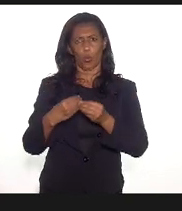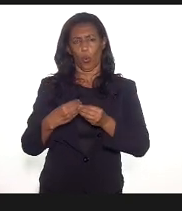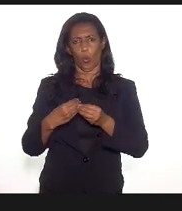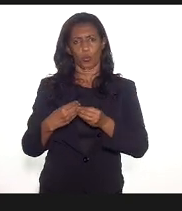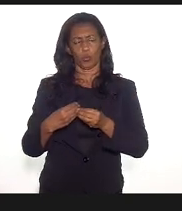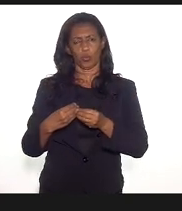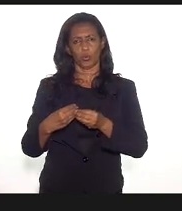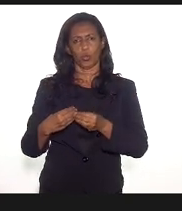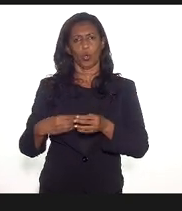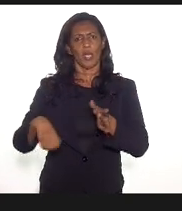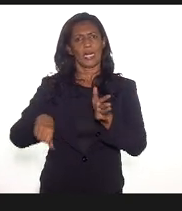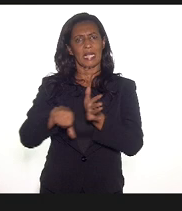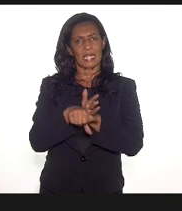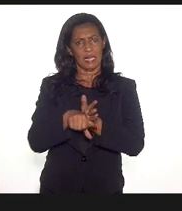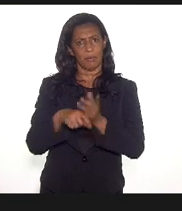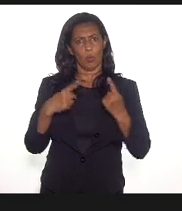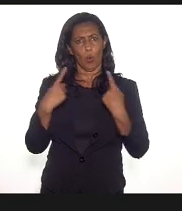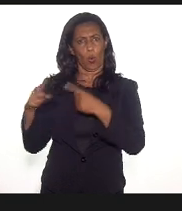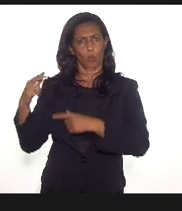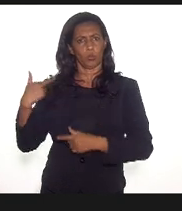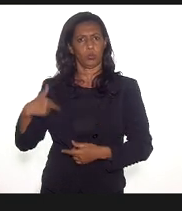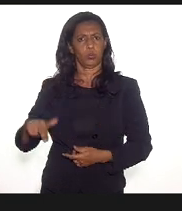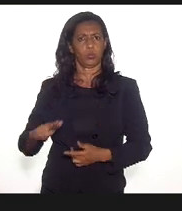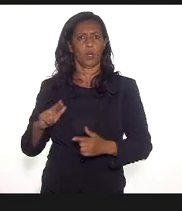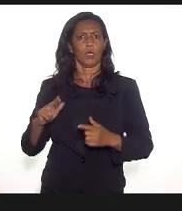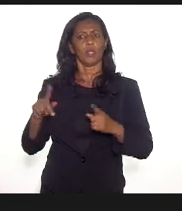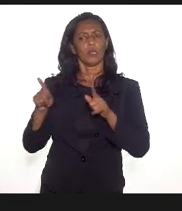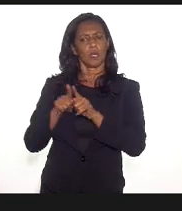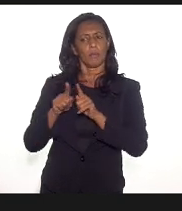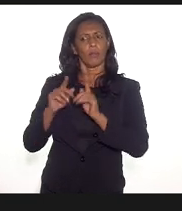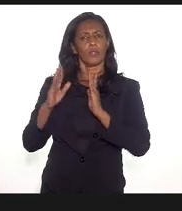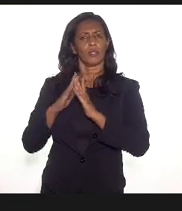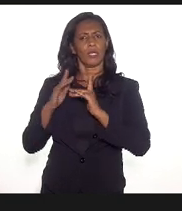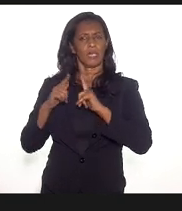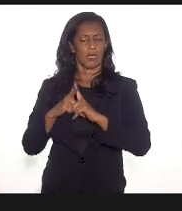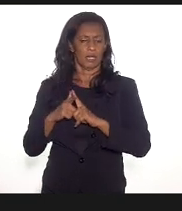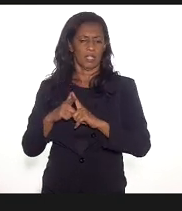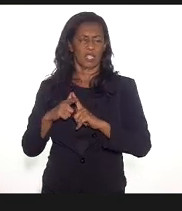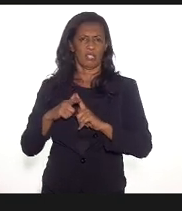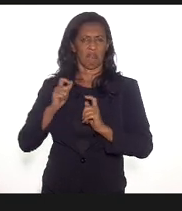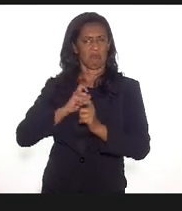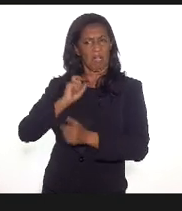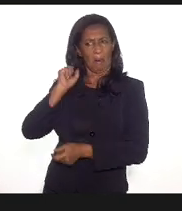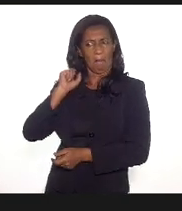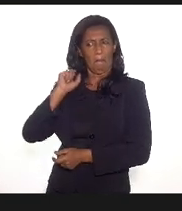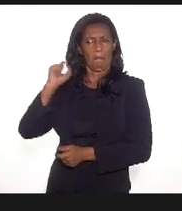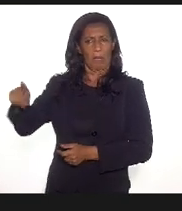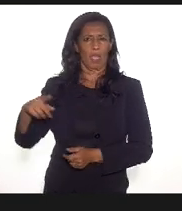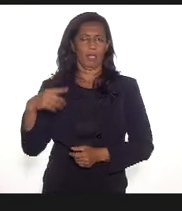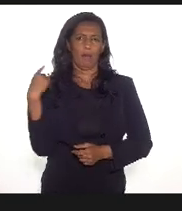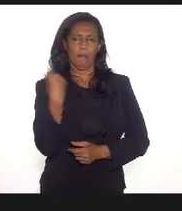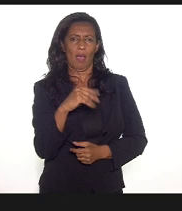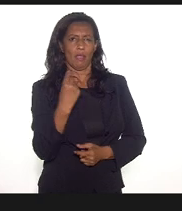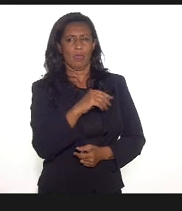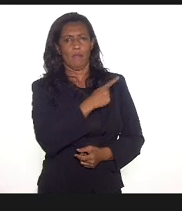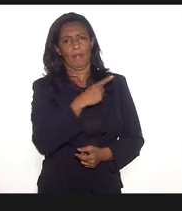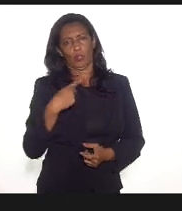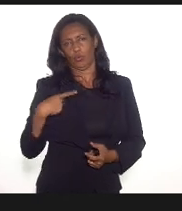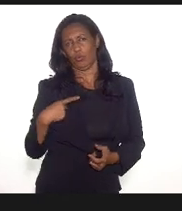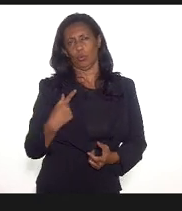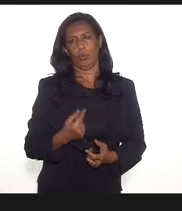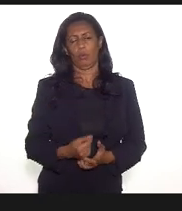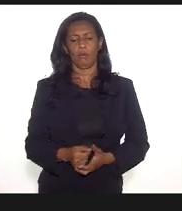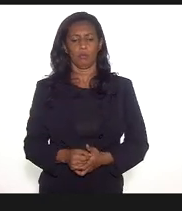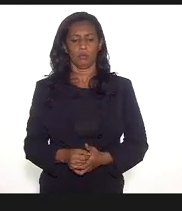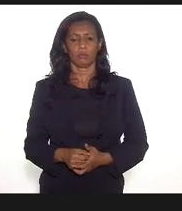de intolerância, inclusive contra igrejas evangélicas, aquelas coisas de atirar pedra, bater em pastores, enfim, que a